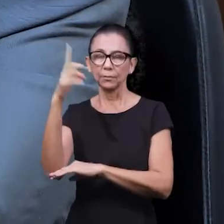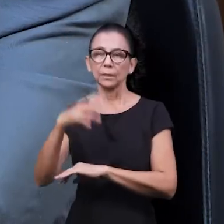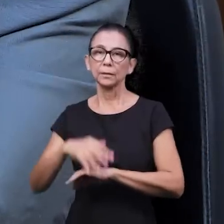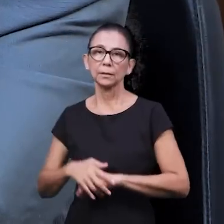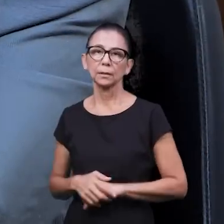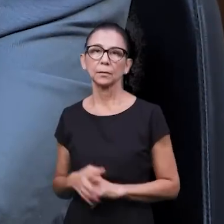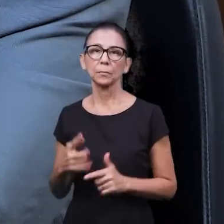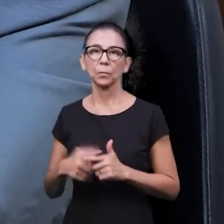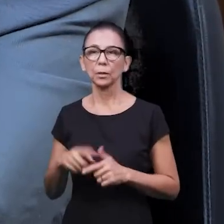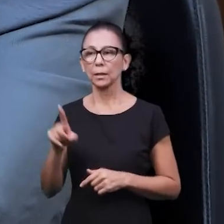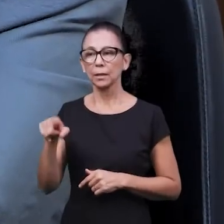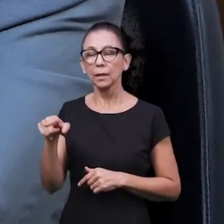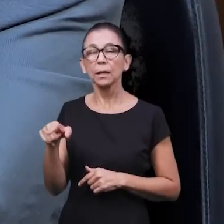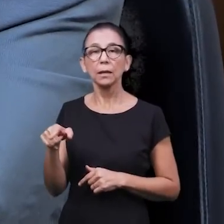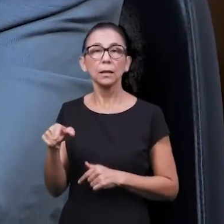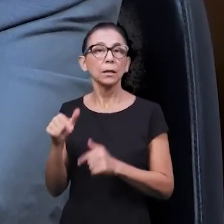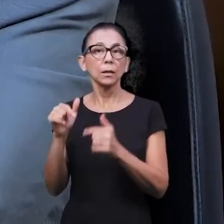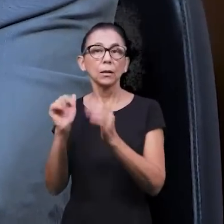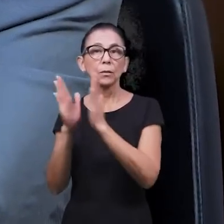bem.